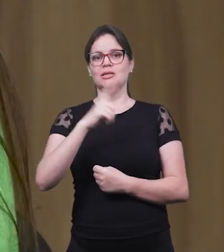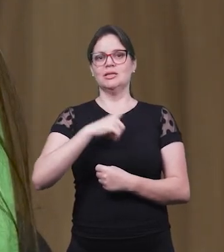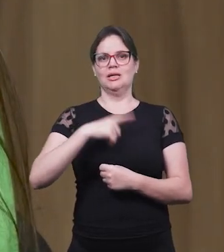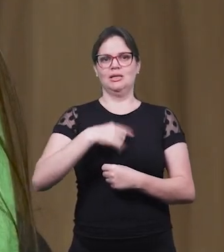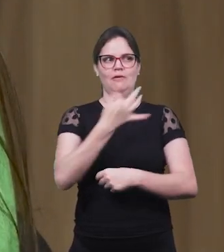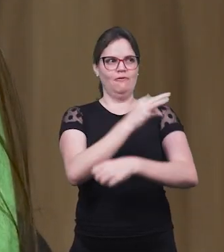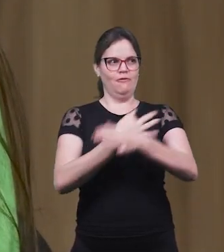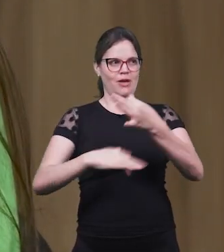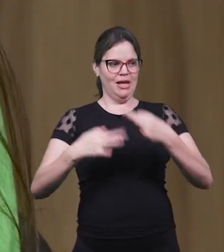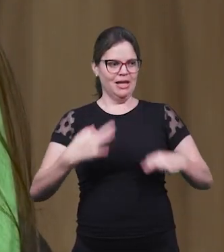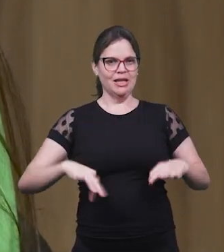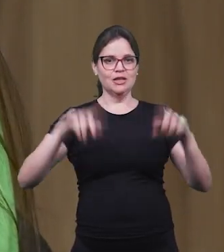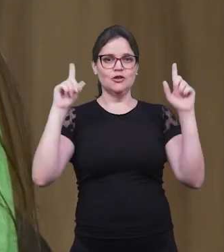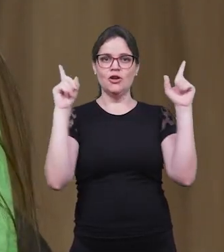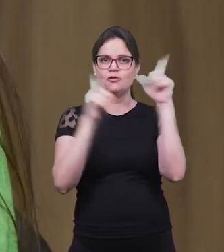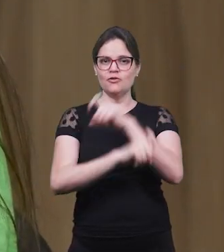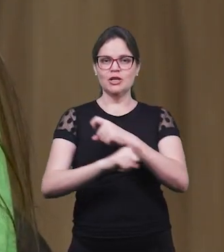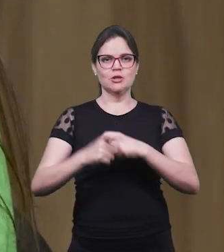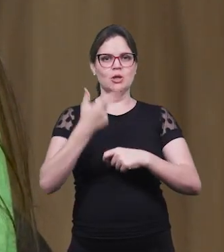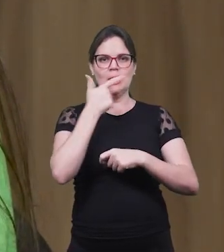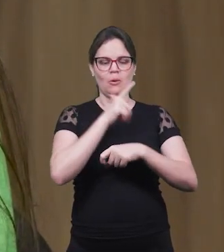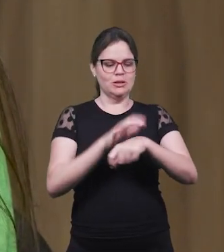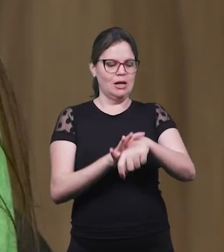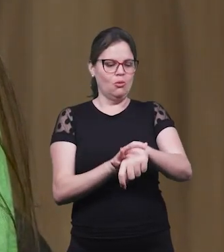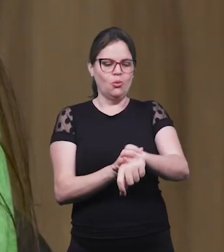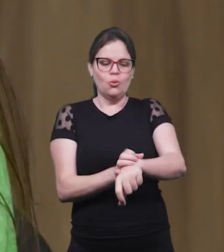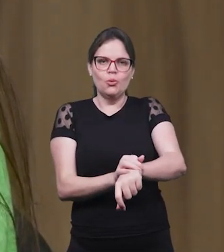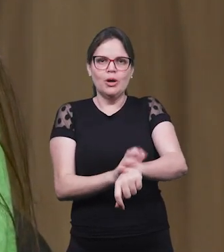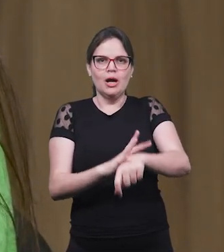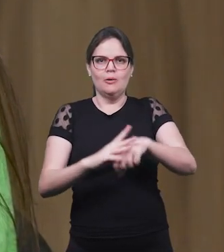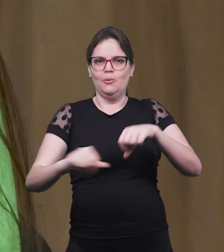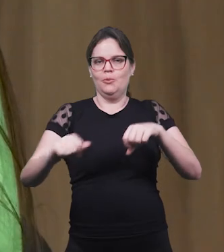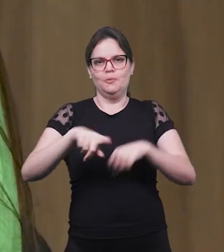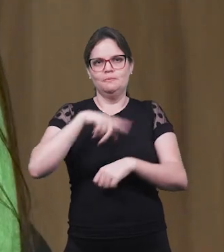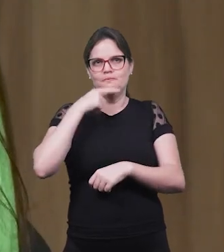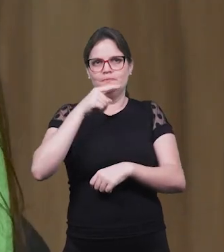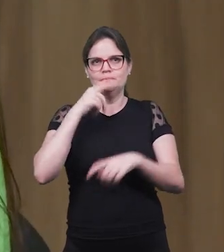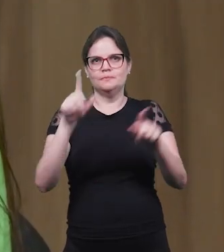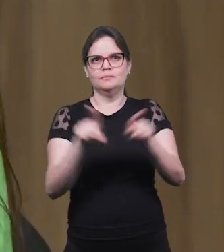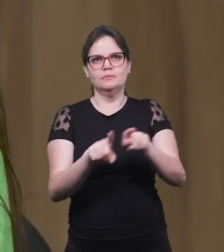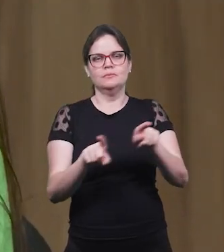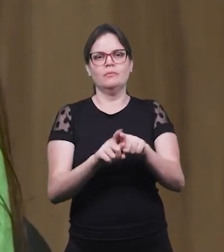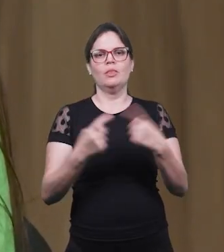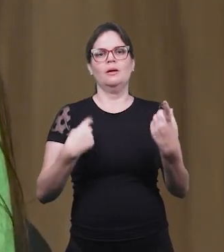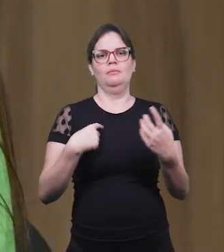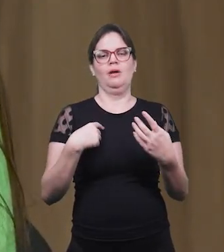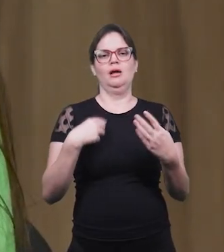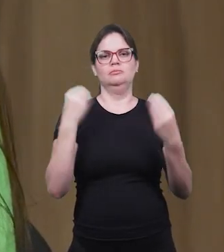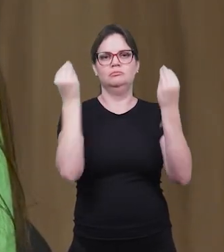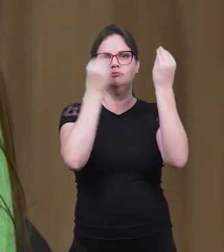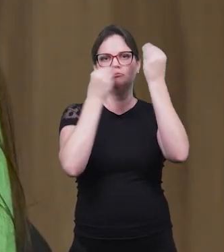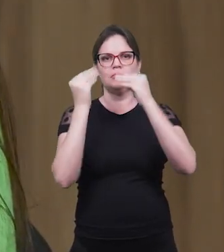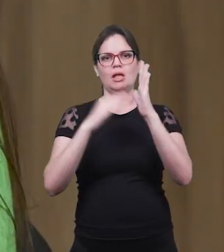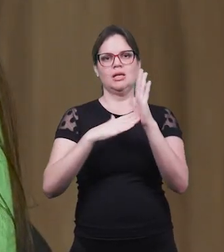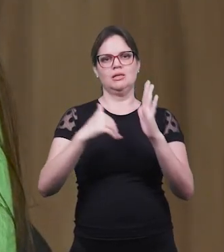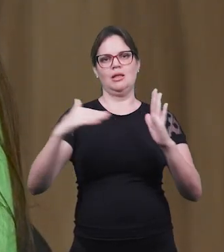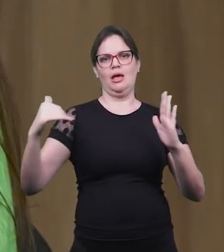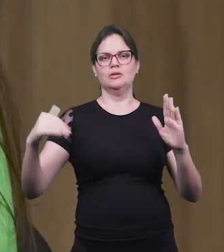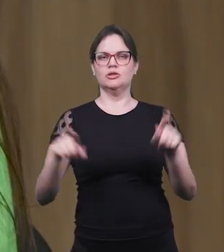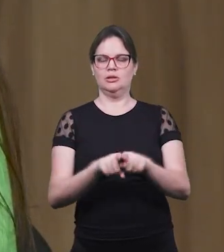de difícil cicatrização. Nós podemos trabalhar com a estética também, com